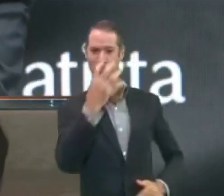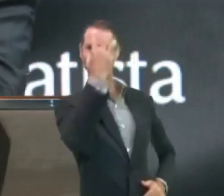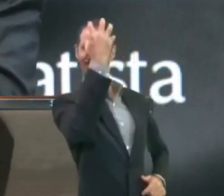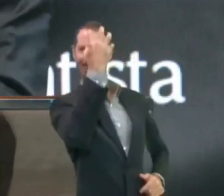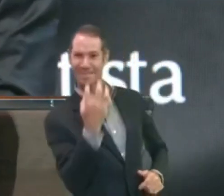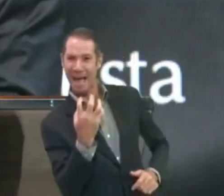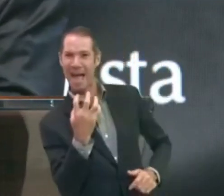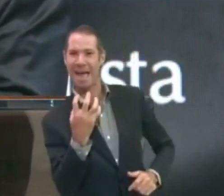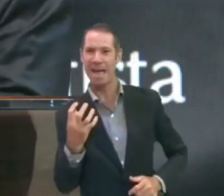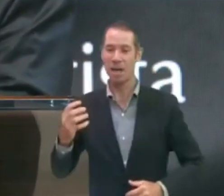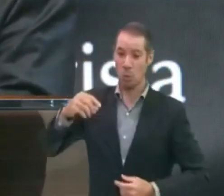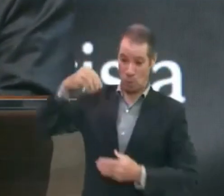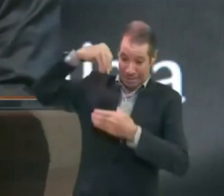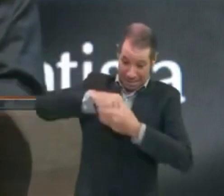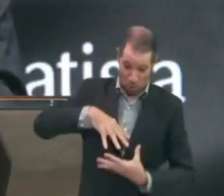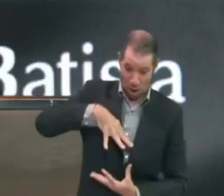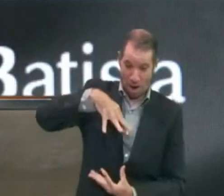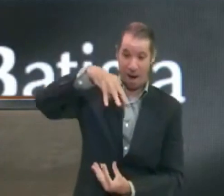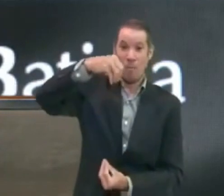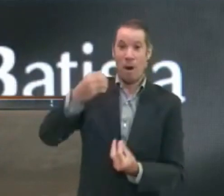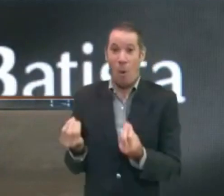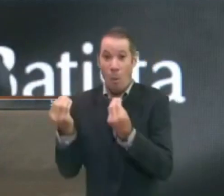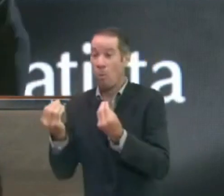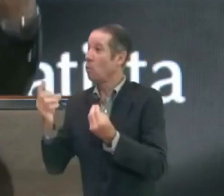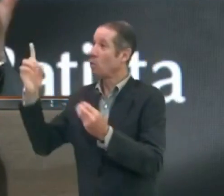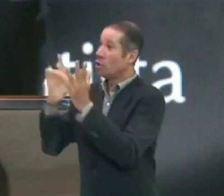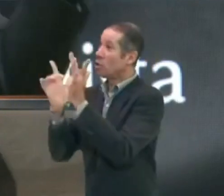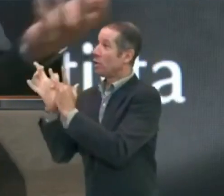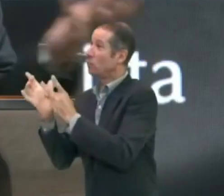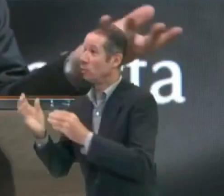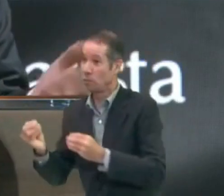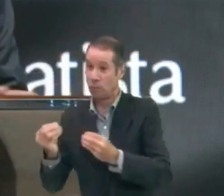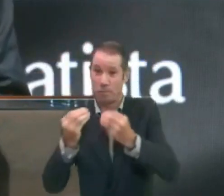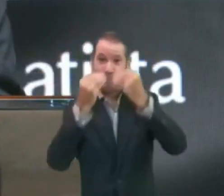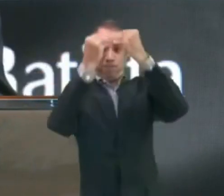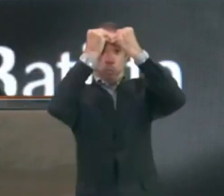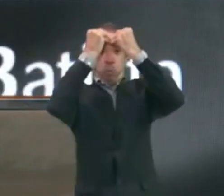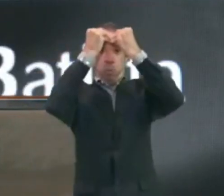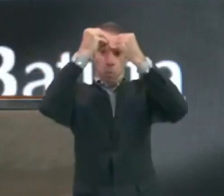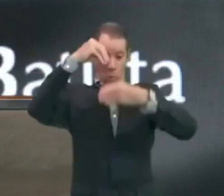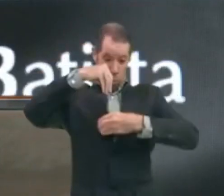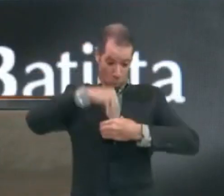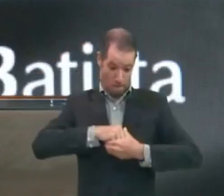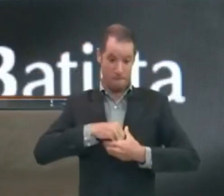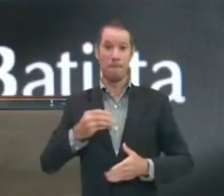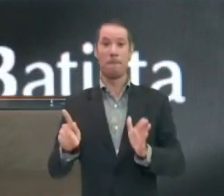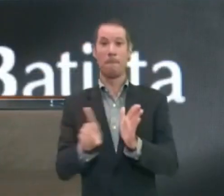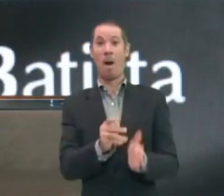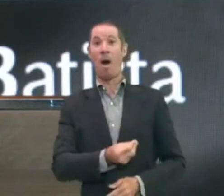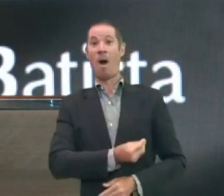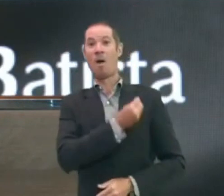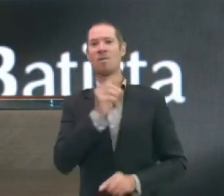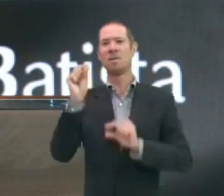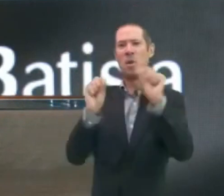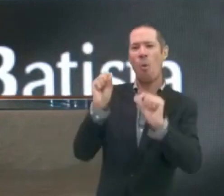sério aquilo que vai na nossa alma, de como Ele entra nas interações da nossa própria vida. E aquilo que